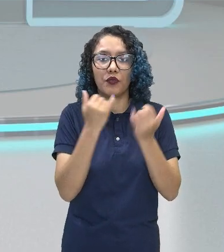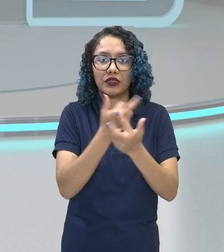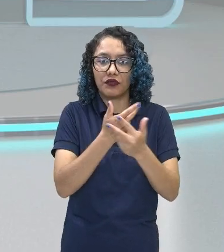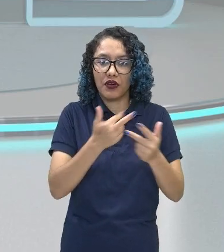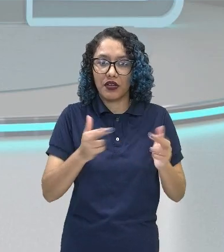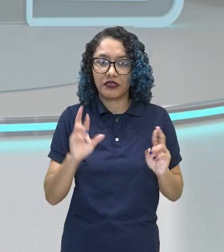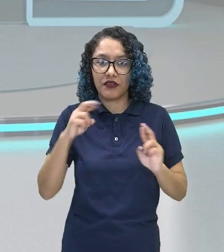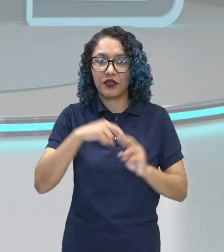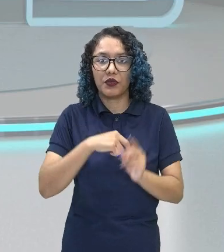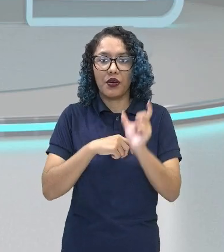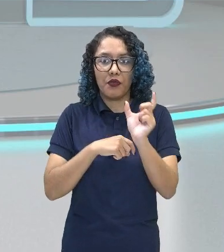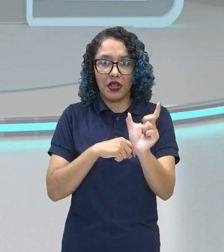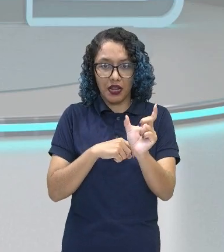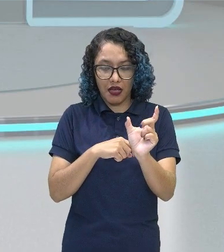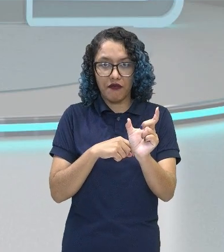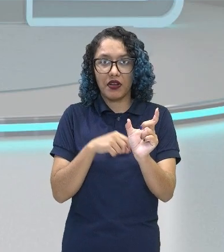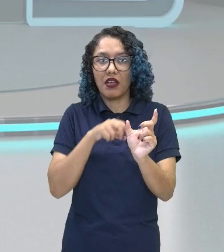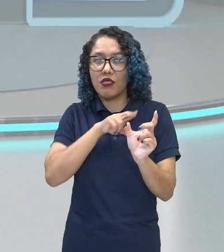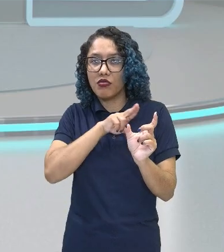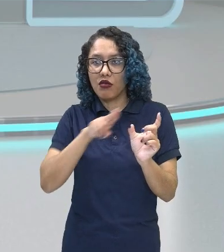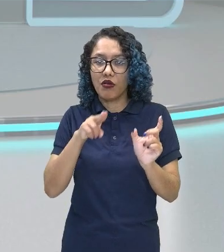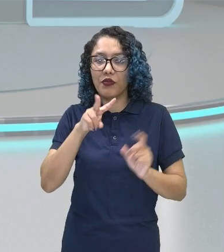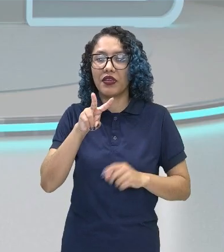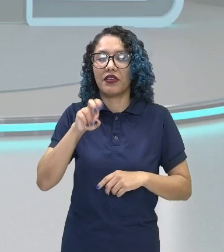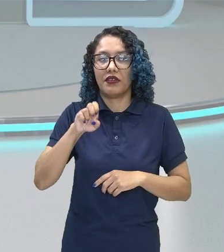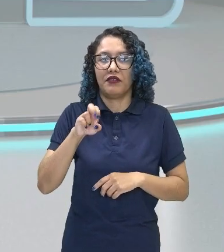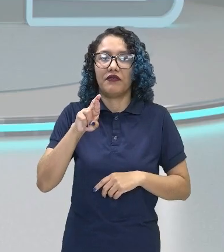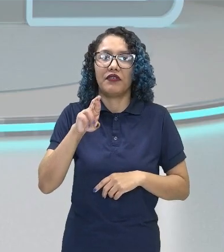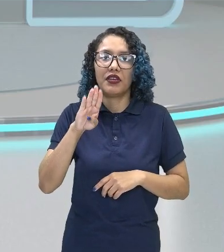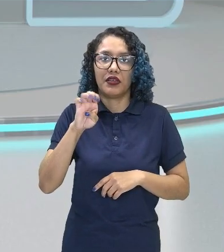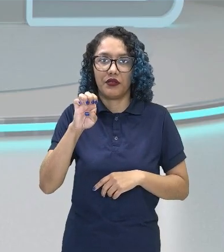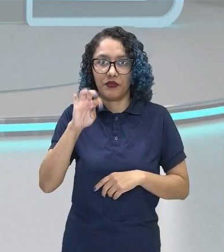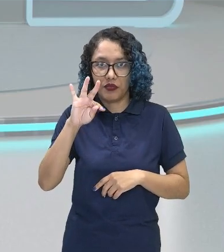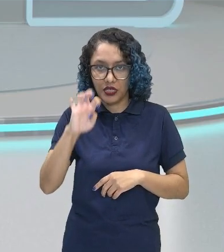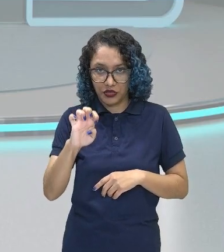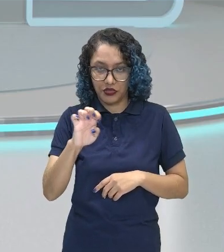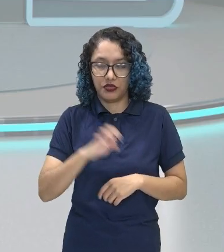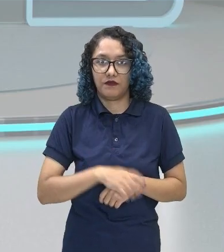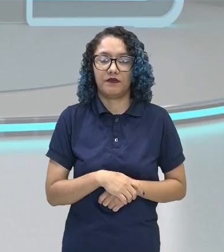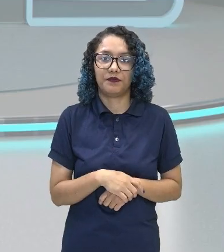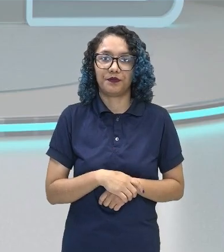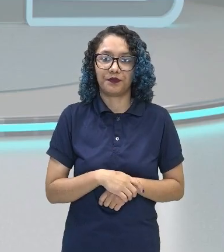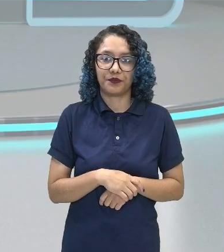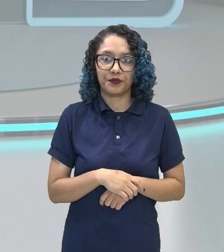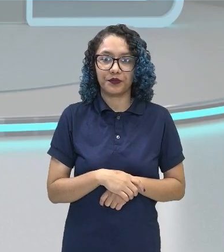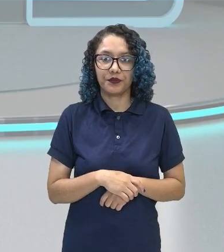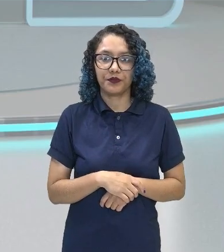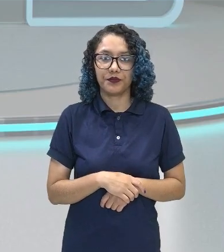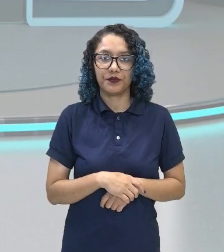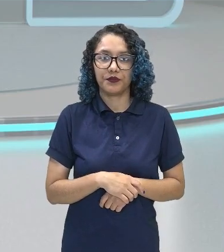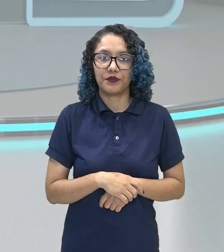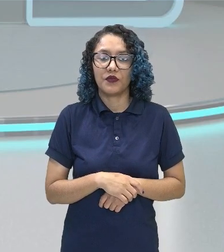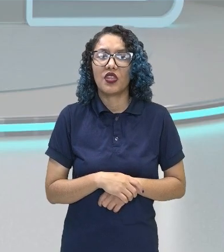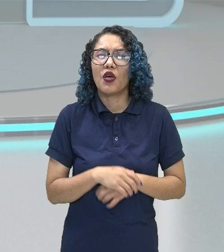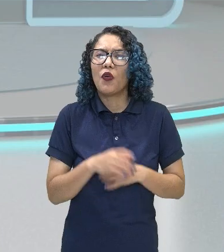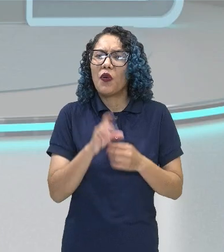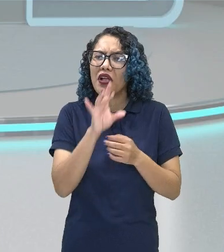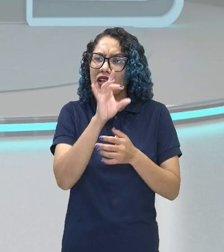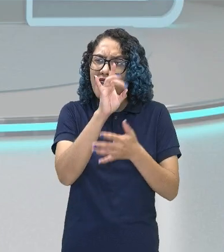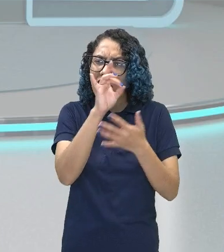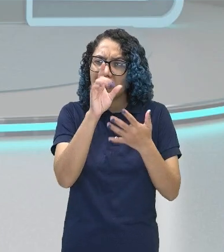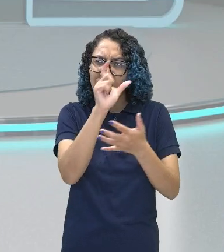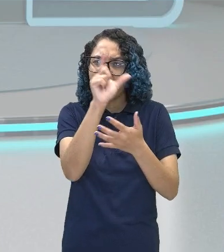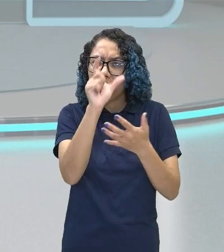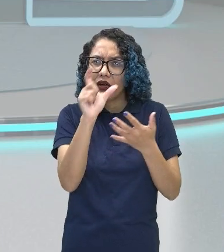palavra que denomina-se verbete. Então, cada nome que tem lá, né, a gente vai